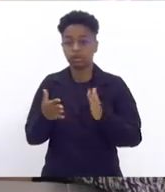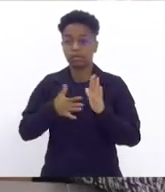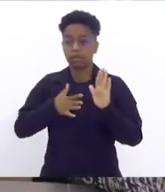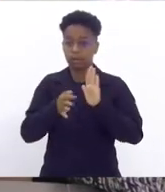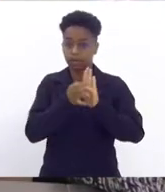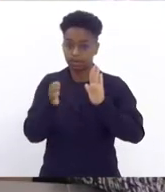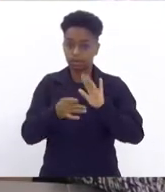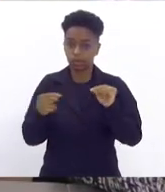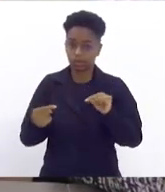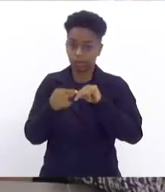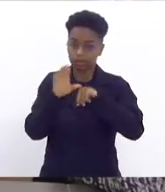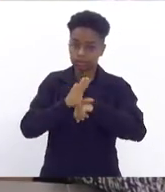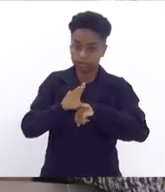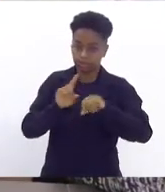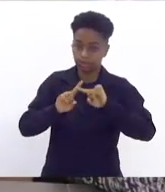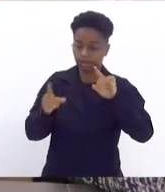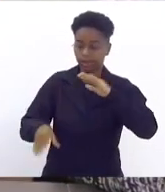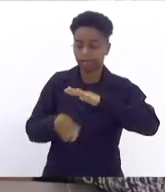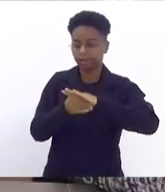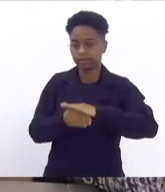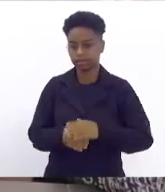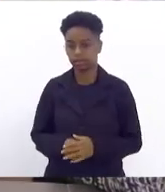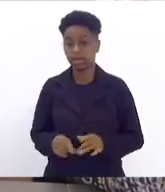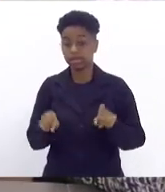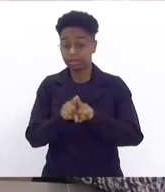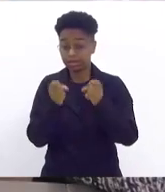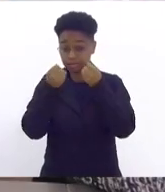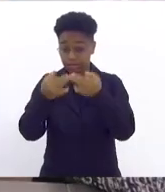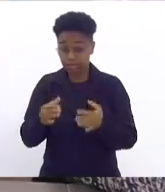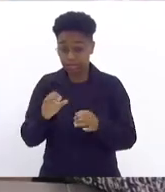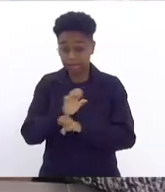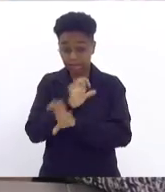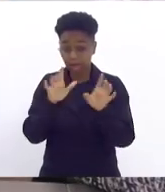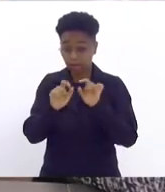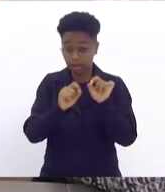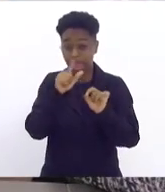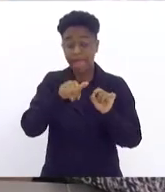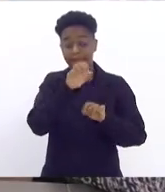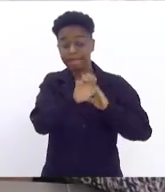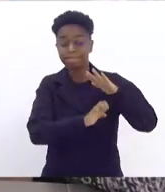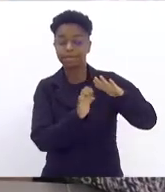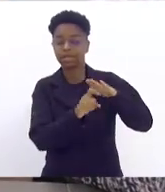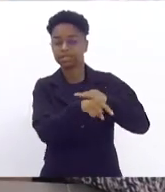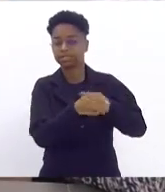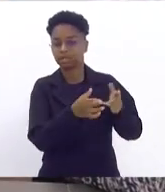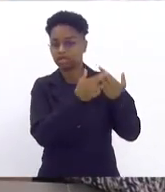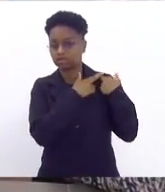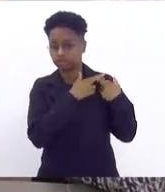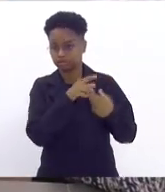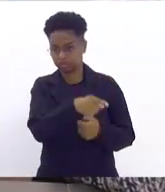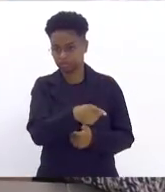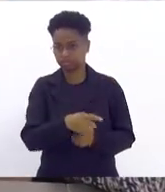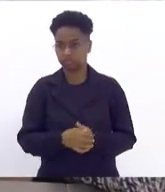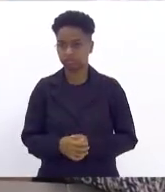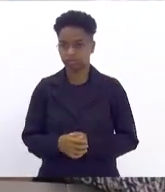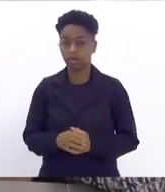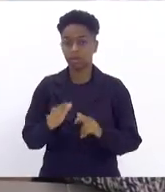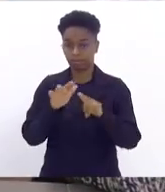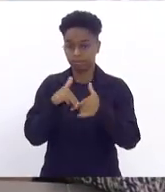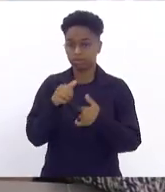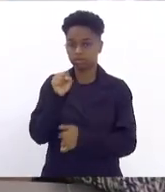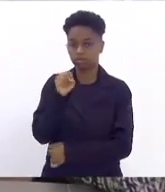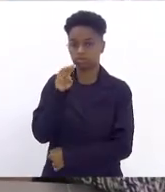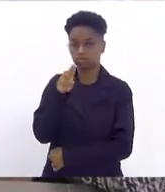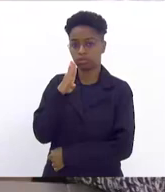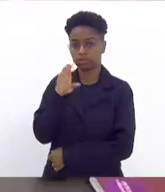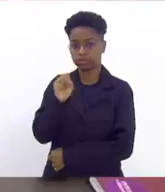pela constitucionalidade com a emenda, presidente. E deixando claro que é a concessionária. Concessionária, com certeza. Valor no... pela concessionária por causa do subsídio.